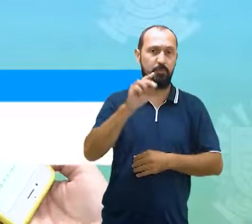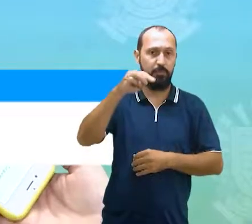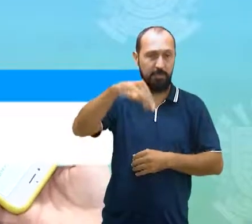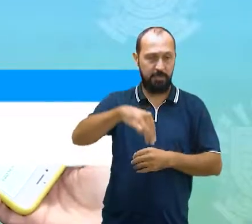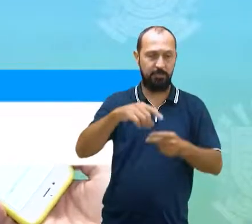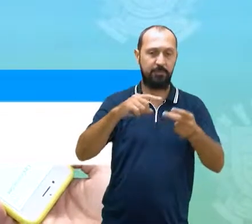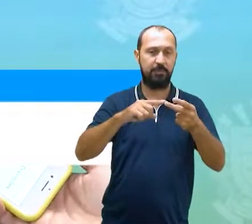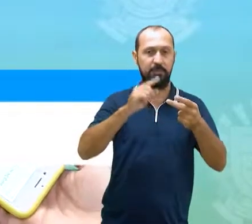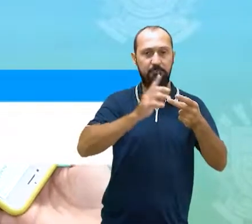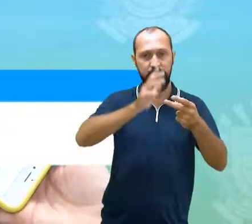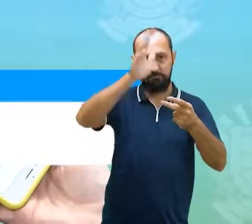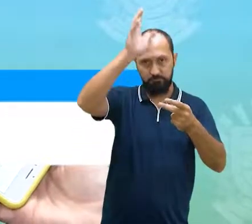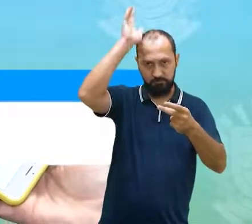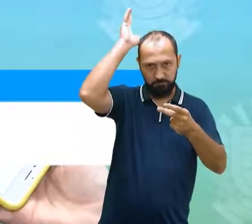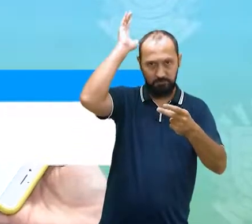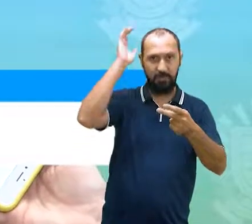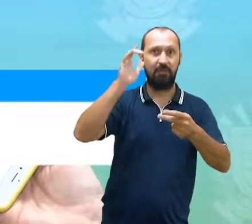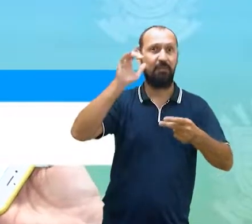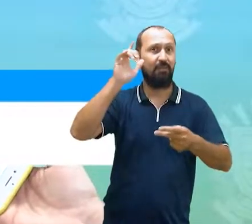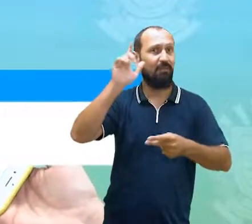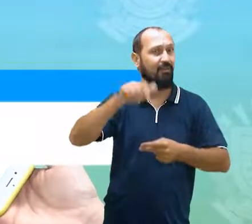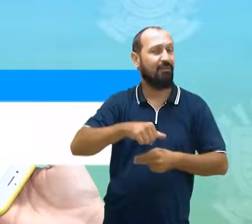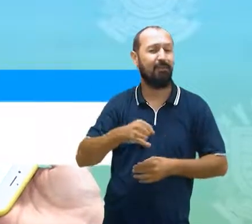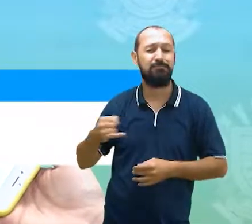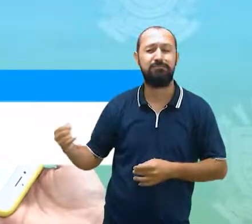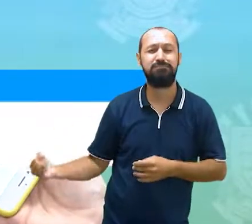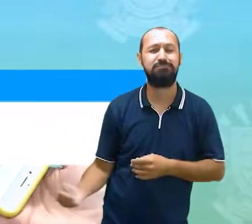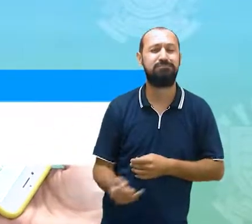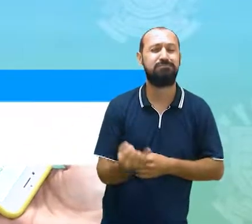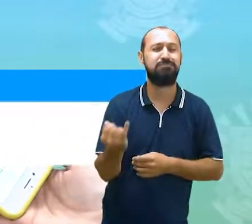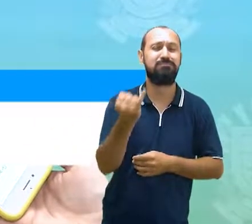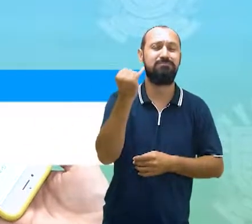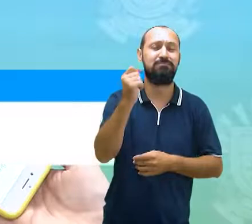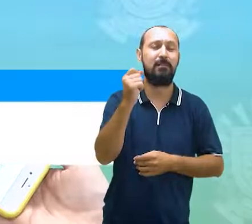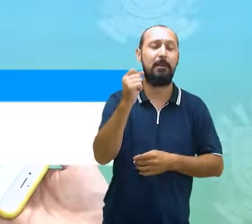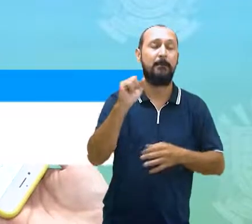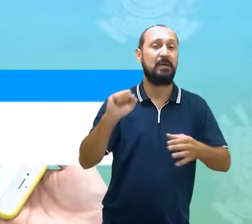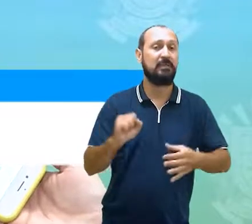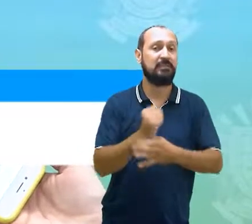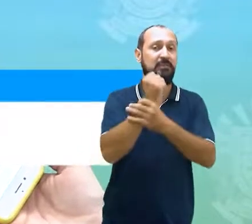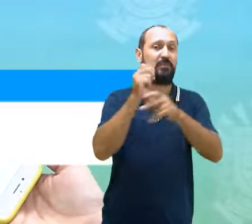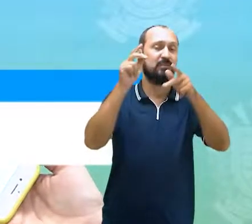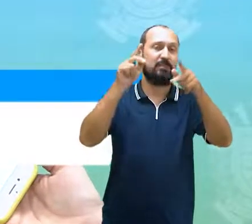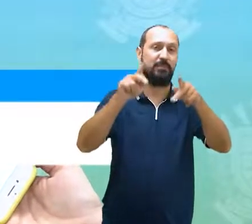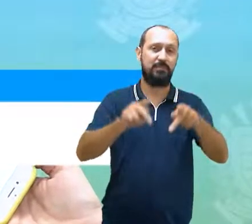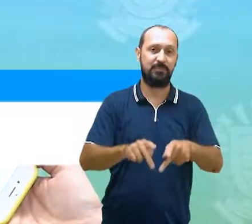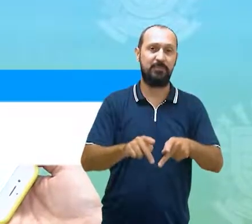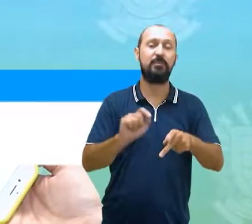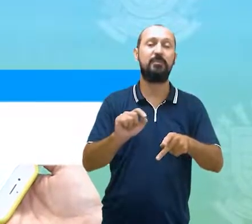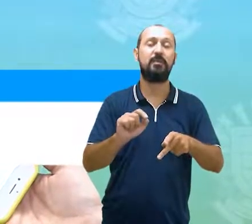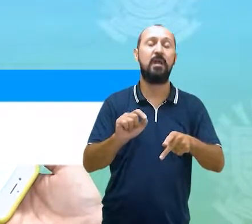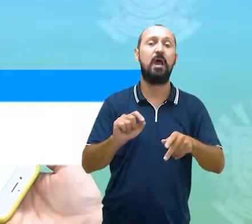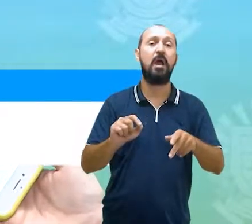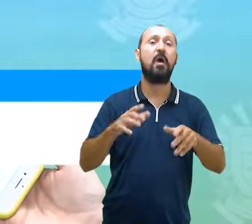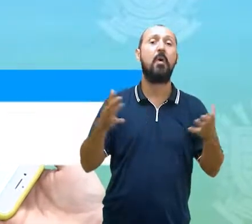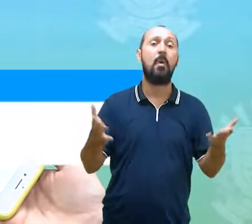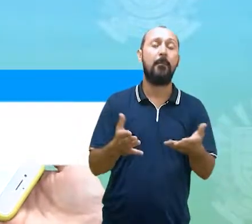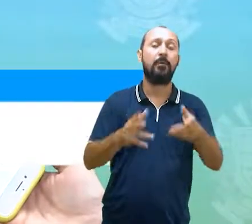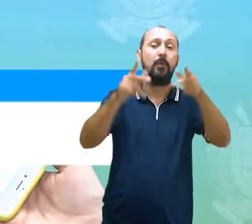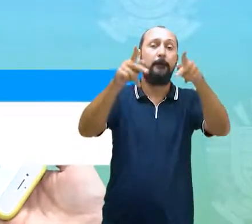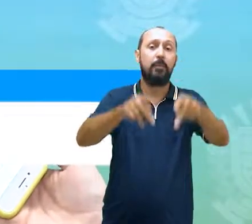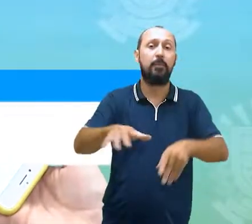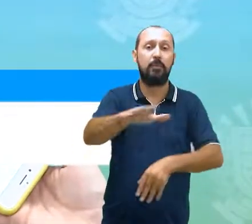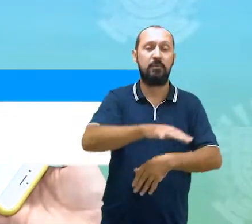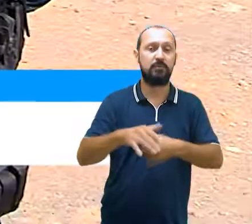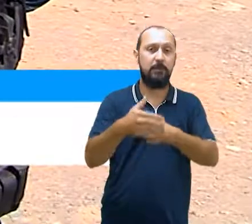e bombeiros militares, são extremamente importantes para a segurança pública, para proteger ainda mais a